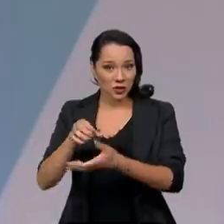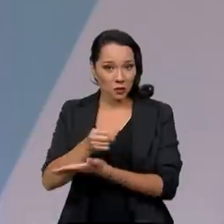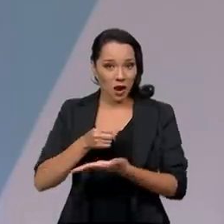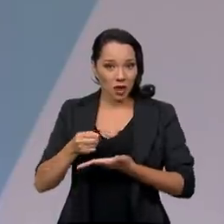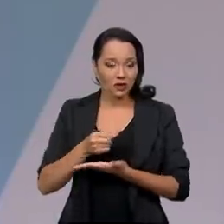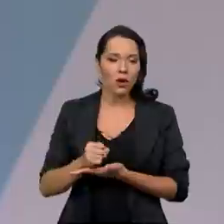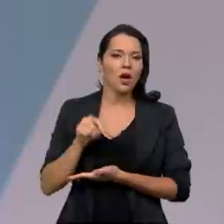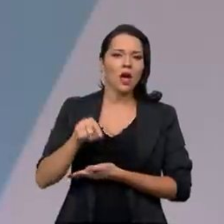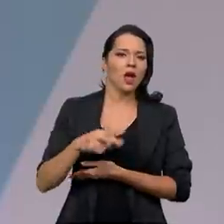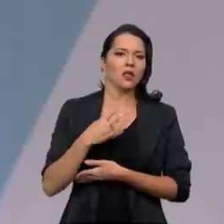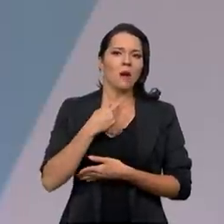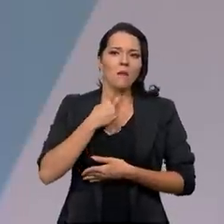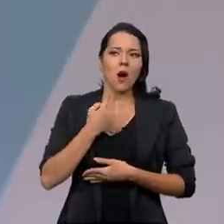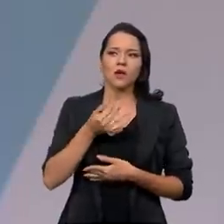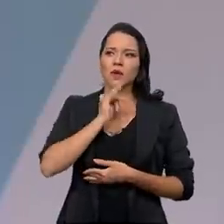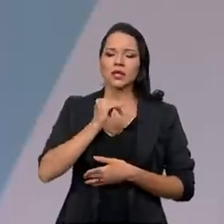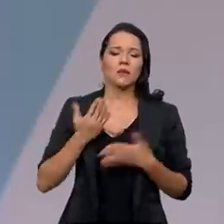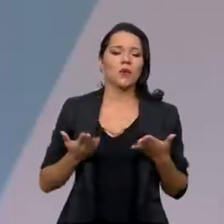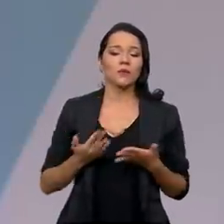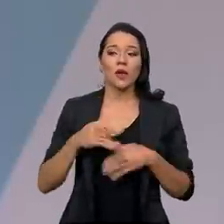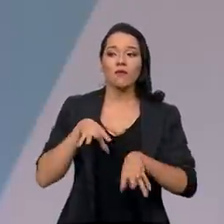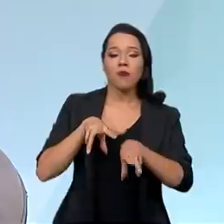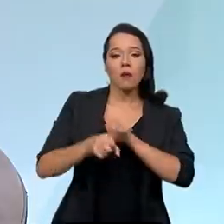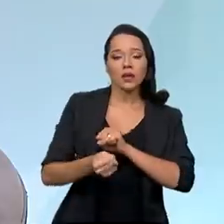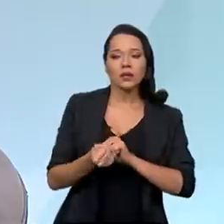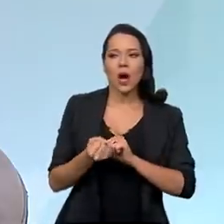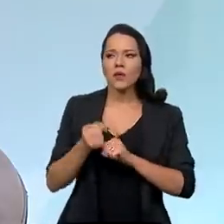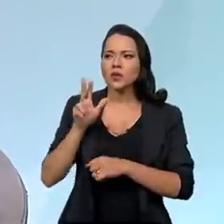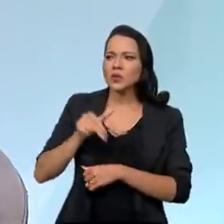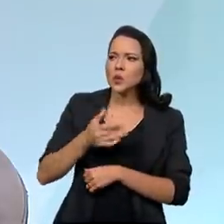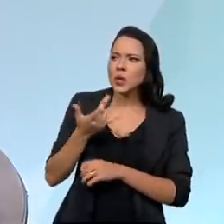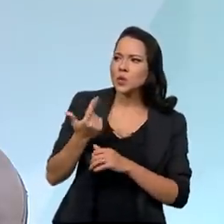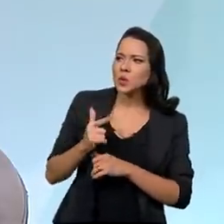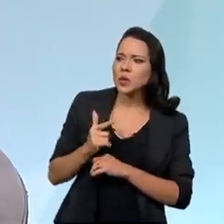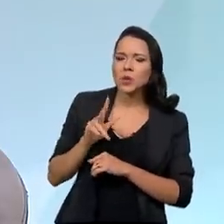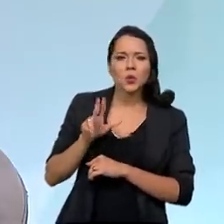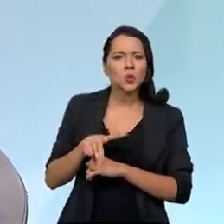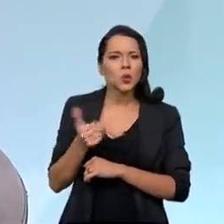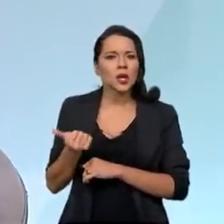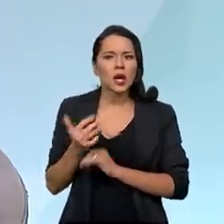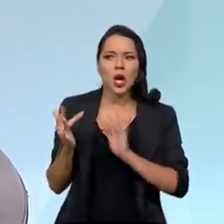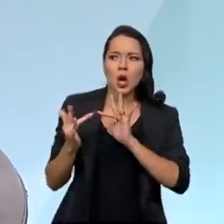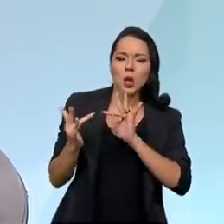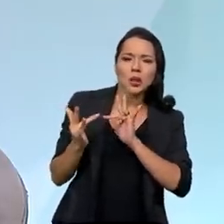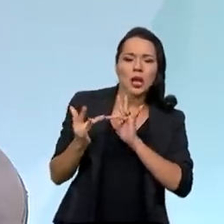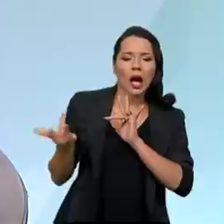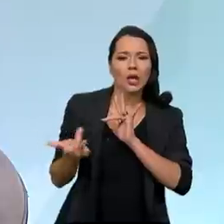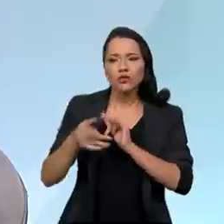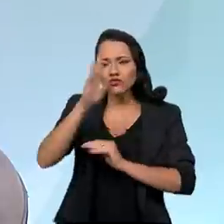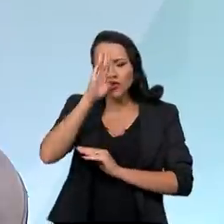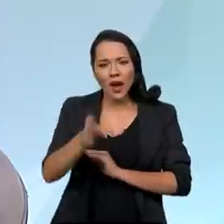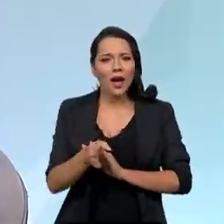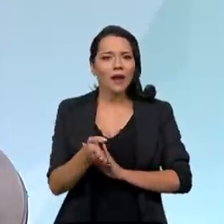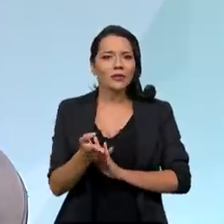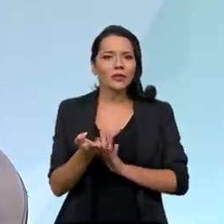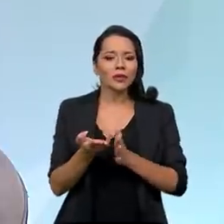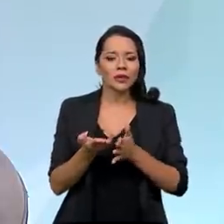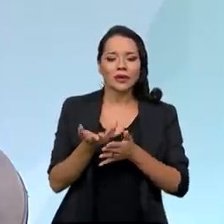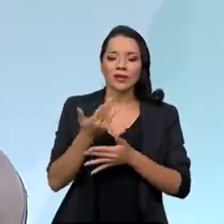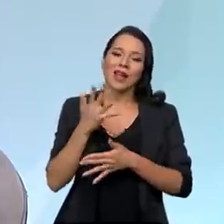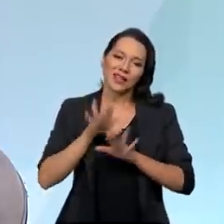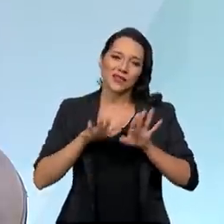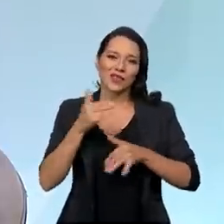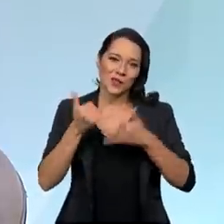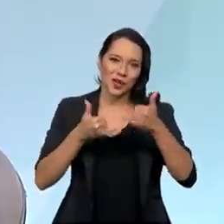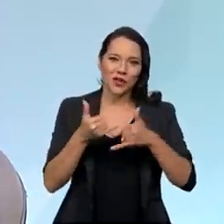básica, ele não pode sair da sua formação sem nunca ter tido um contato direto, eu brinco,